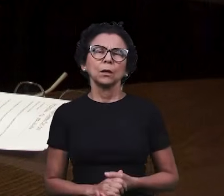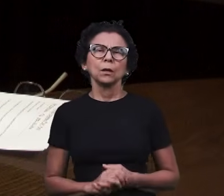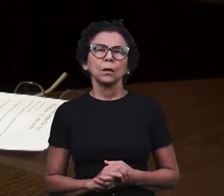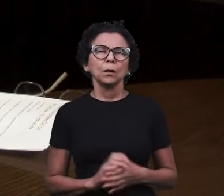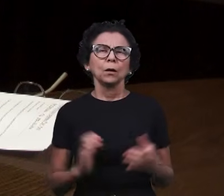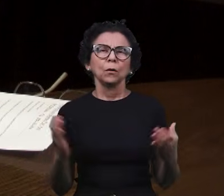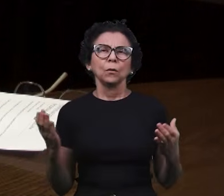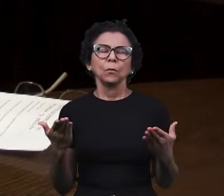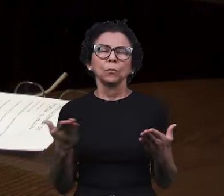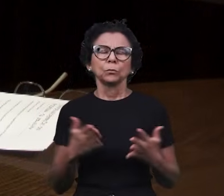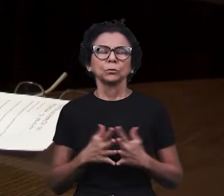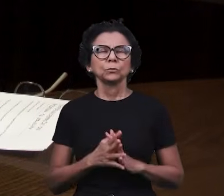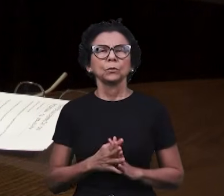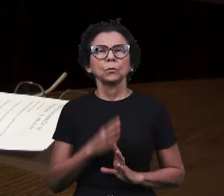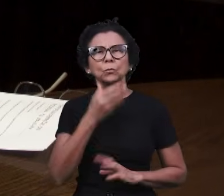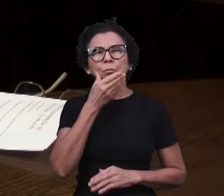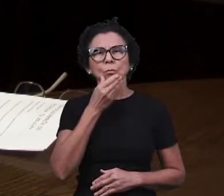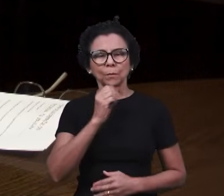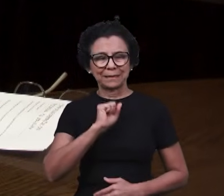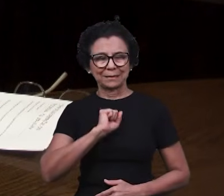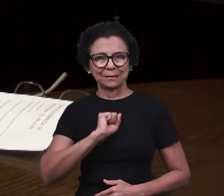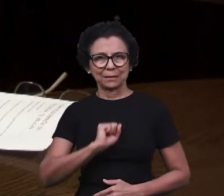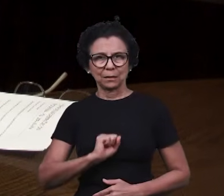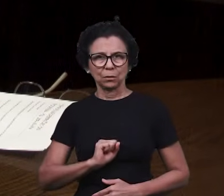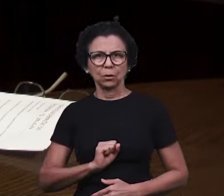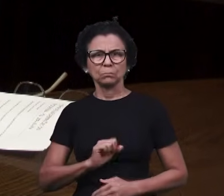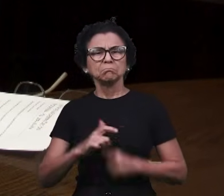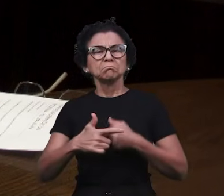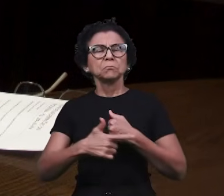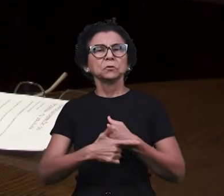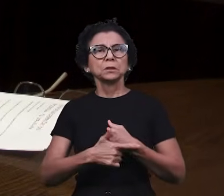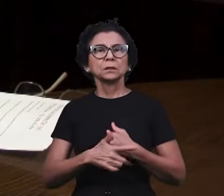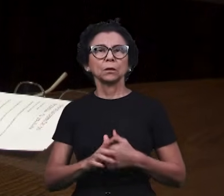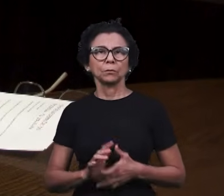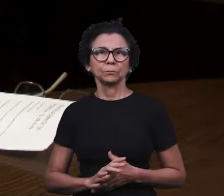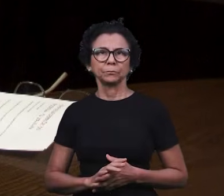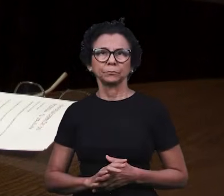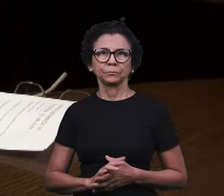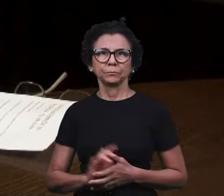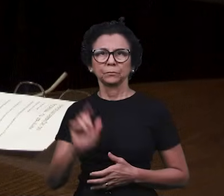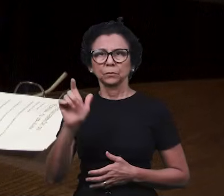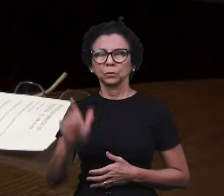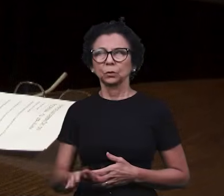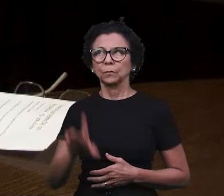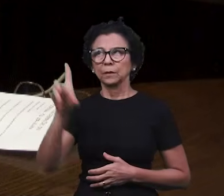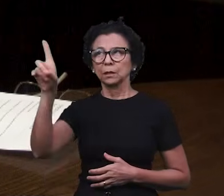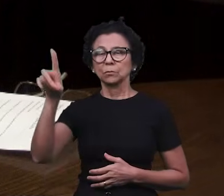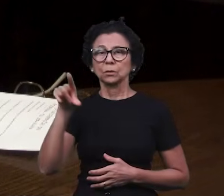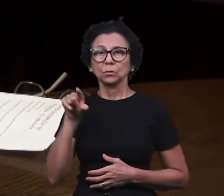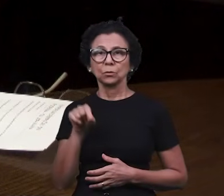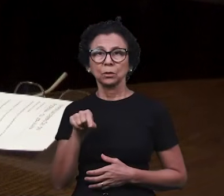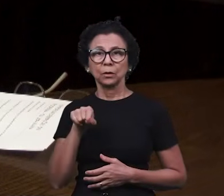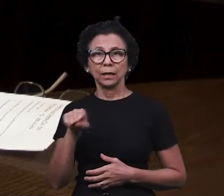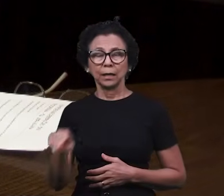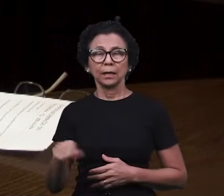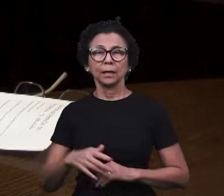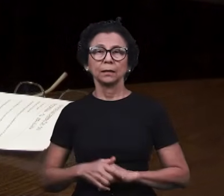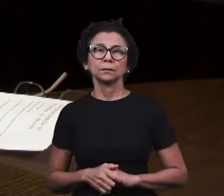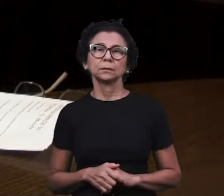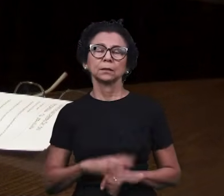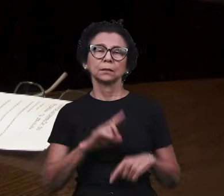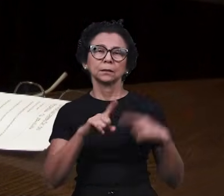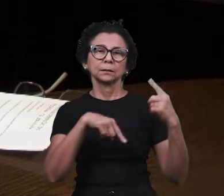o ofício do sacerdote, esses homens que Deus escolheu através da linhagem de Arão, da tribo de